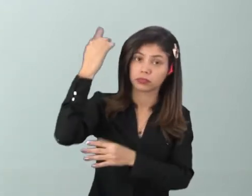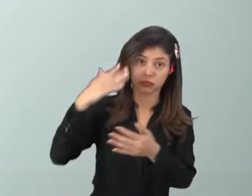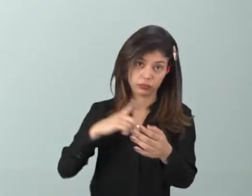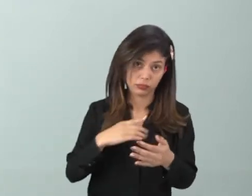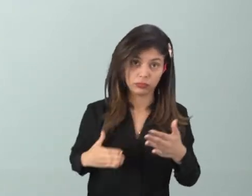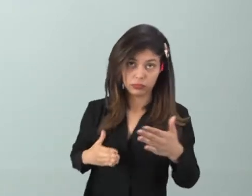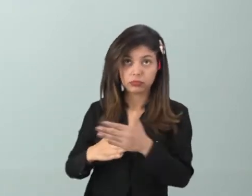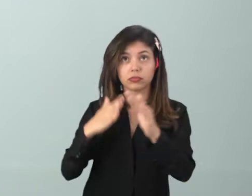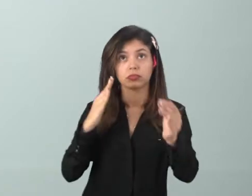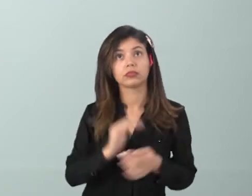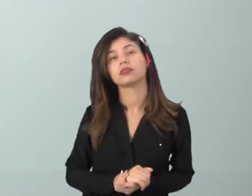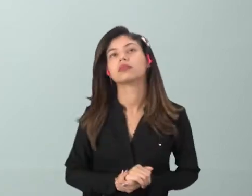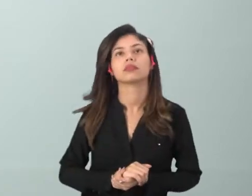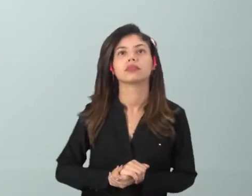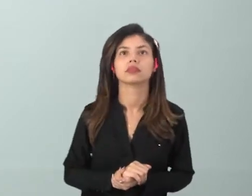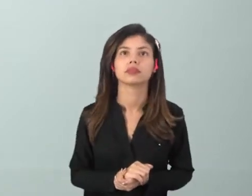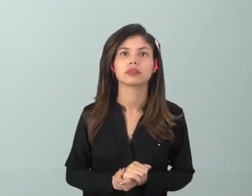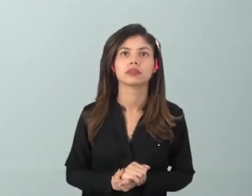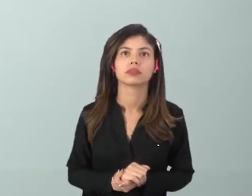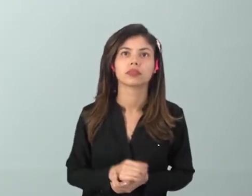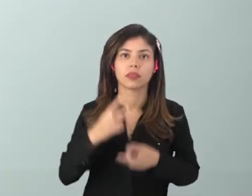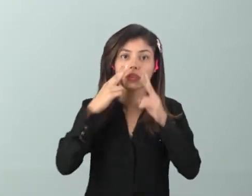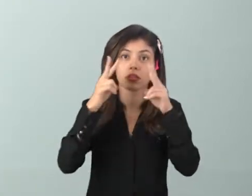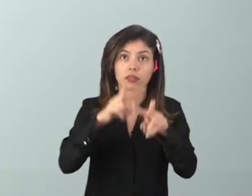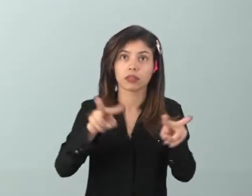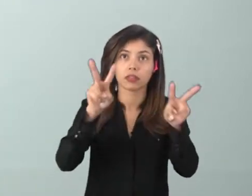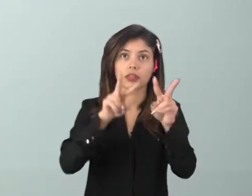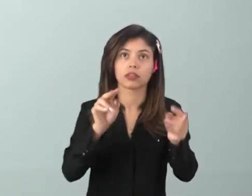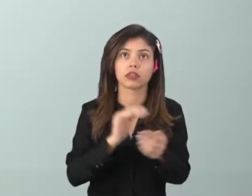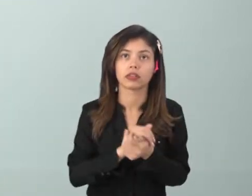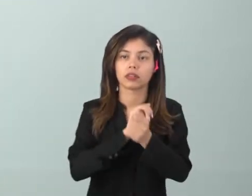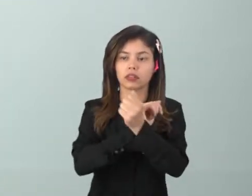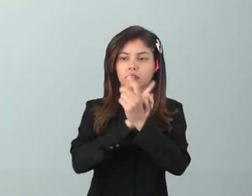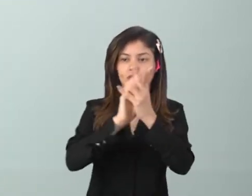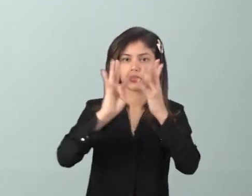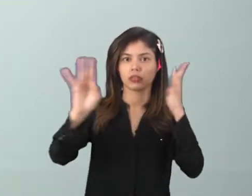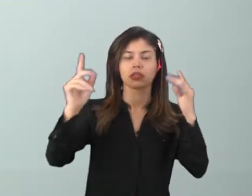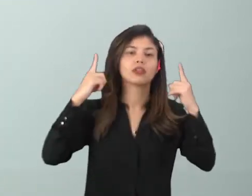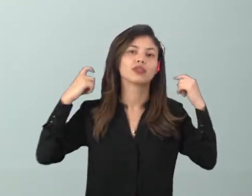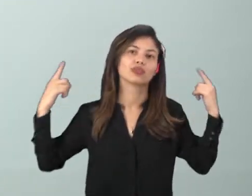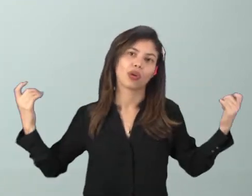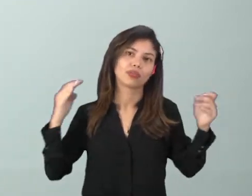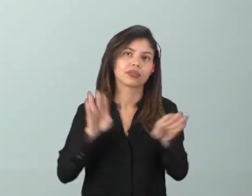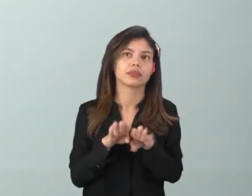impacto ambiental, existe uma questão de poluição visual, que as torres causam,